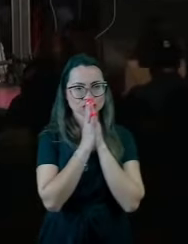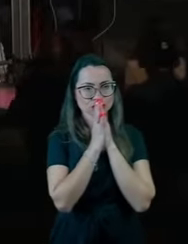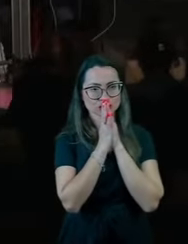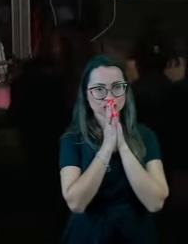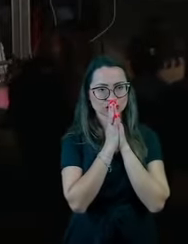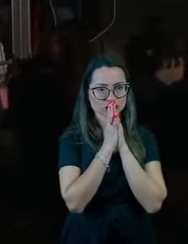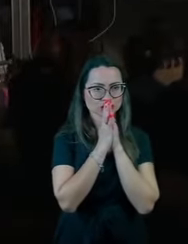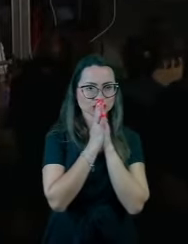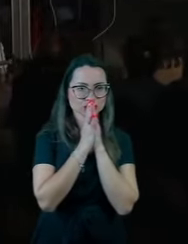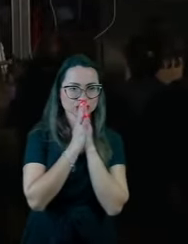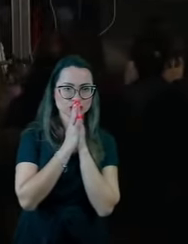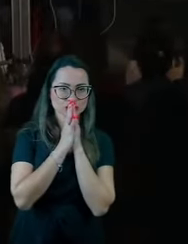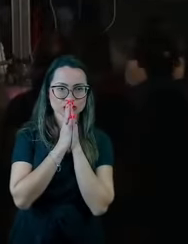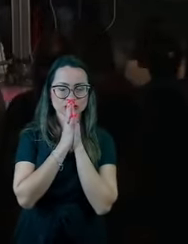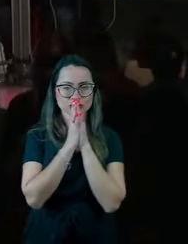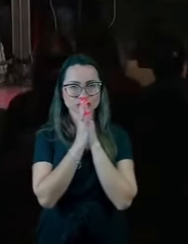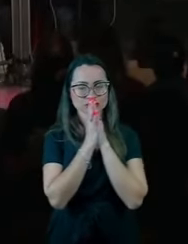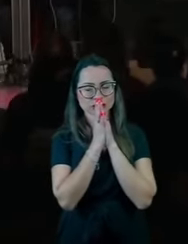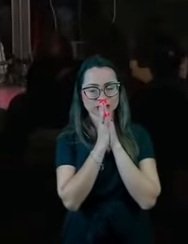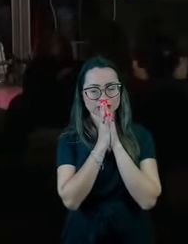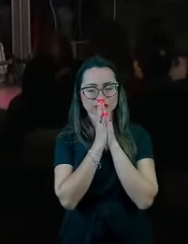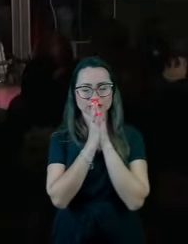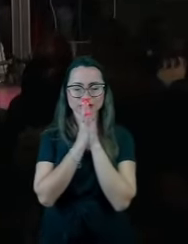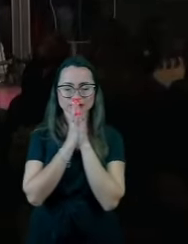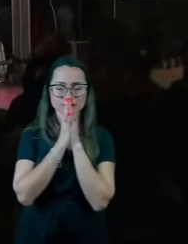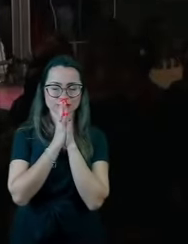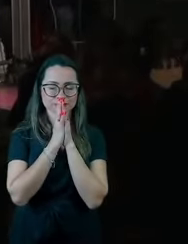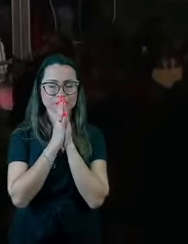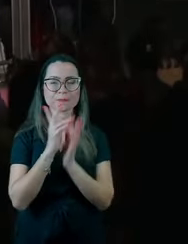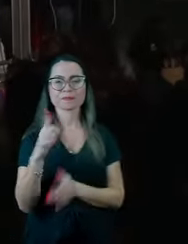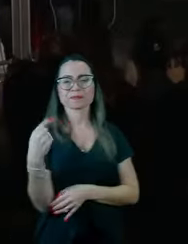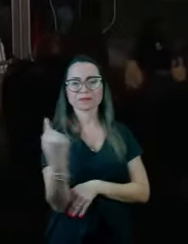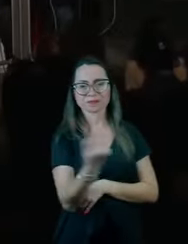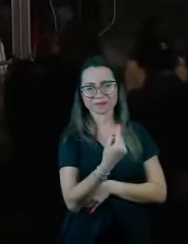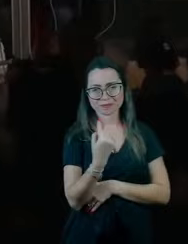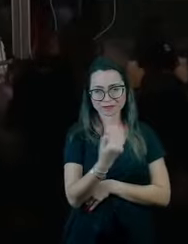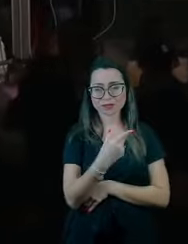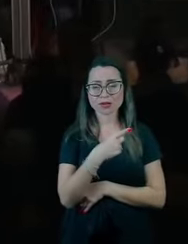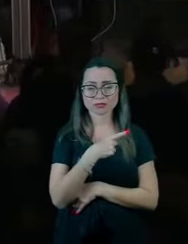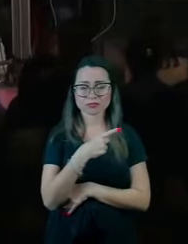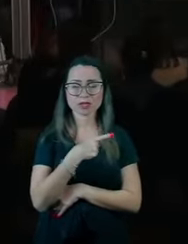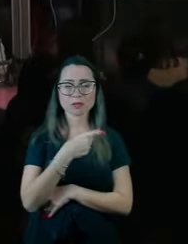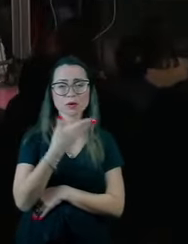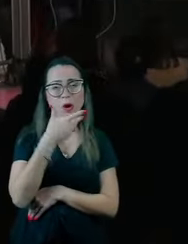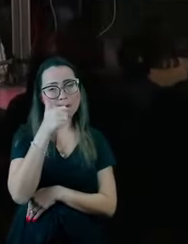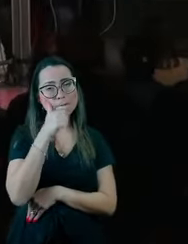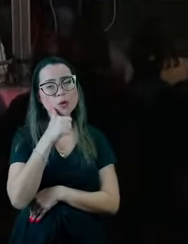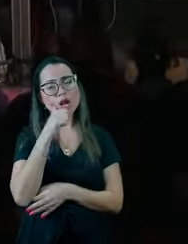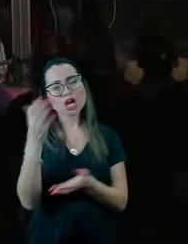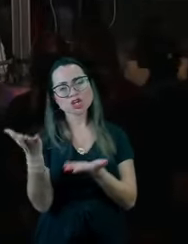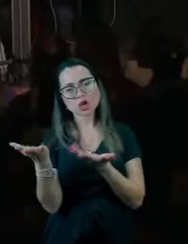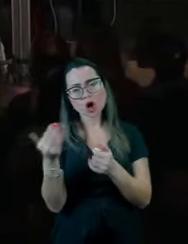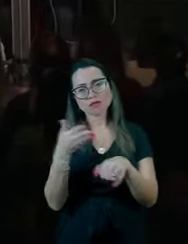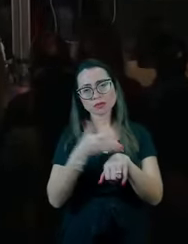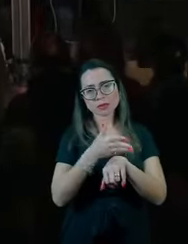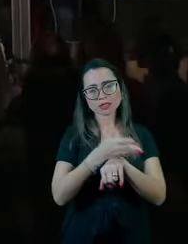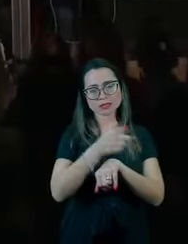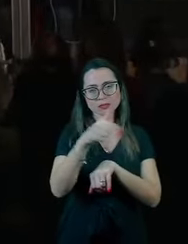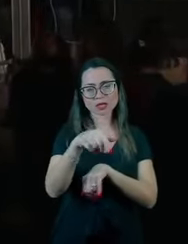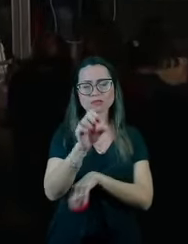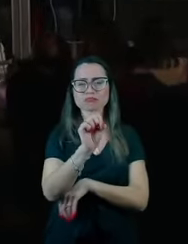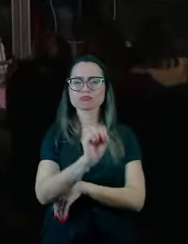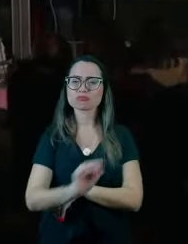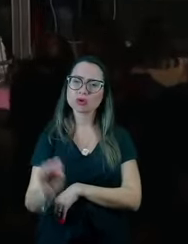Mas temos jovens aqui nesse lugar, meninas jovens, solteiras, que vêm